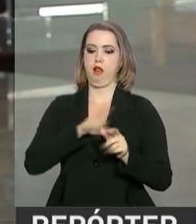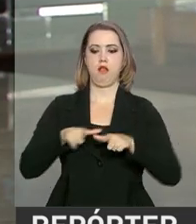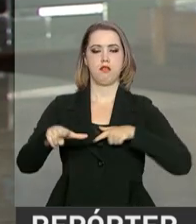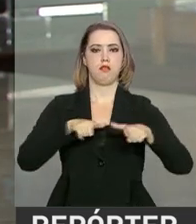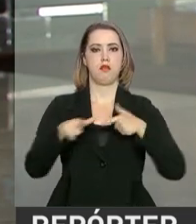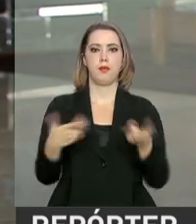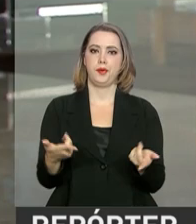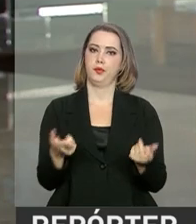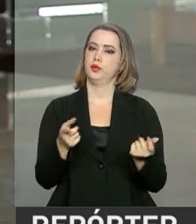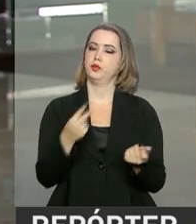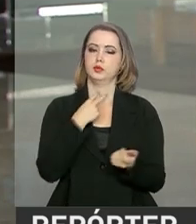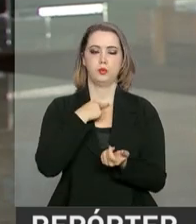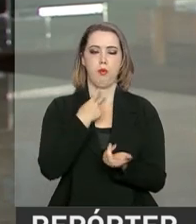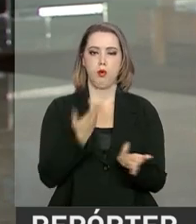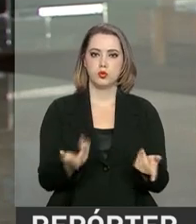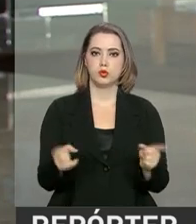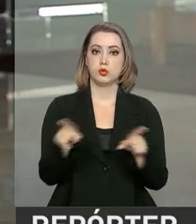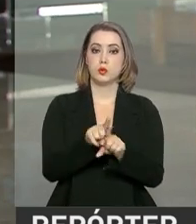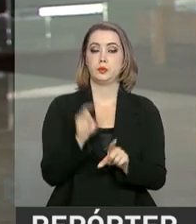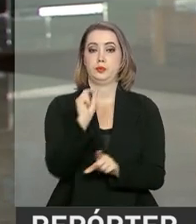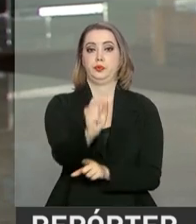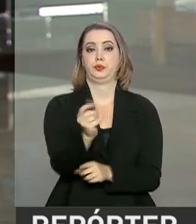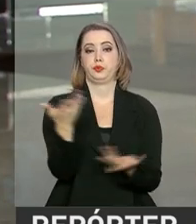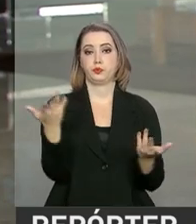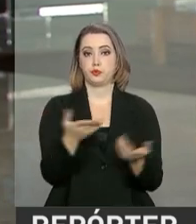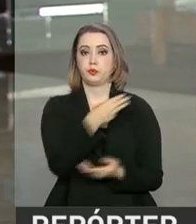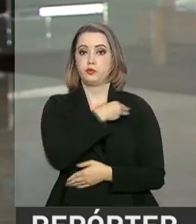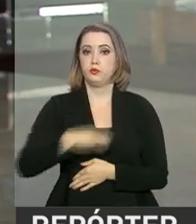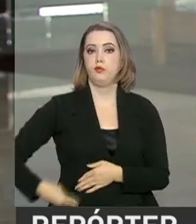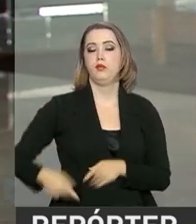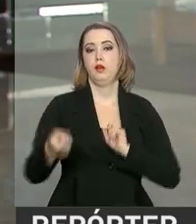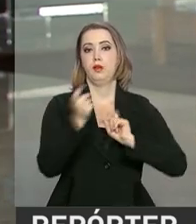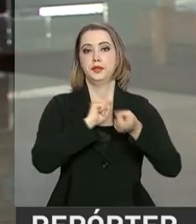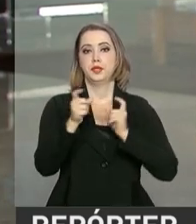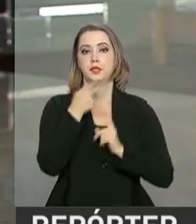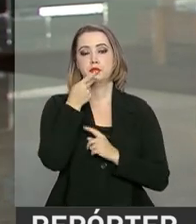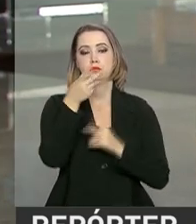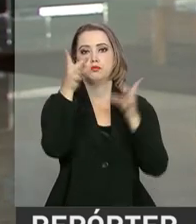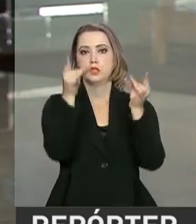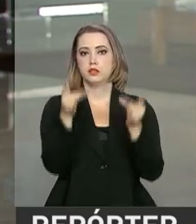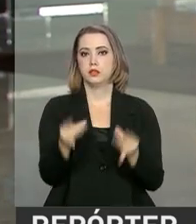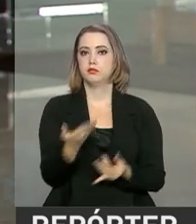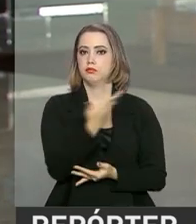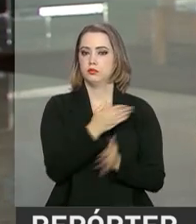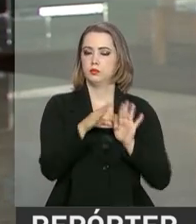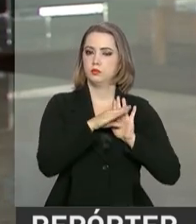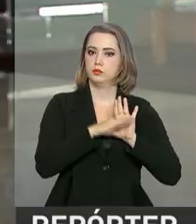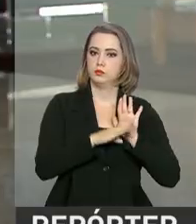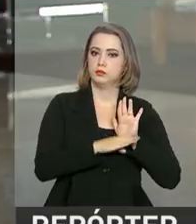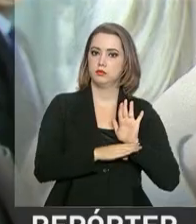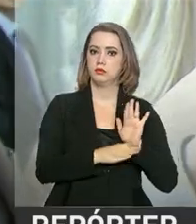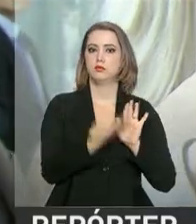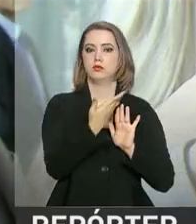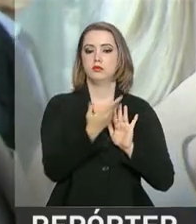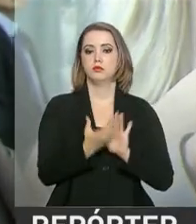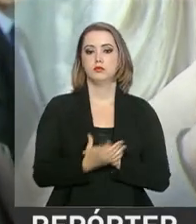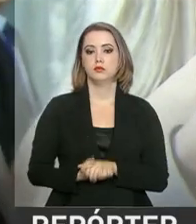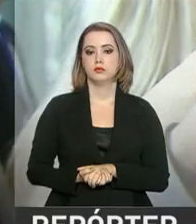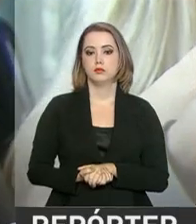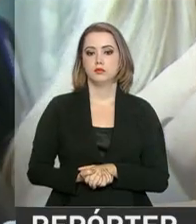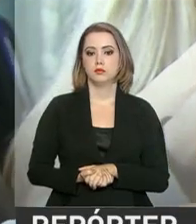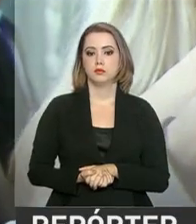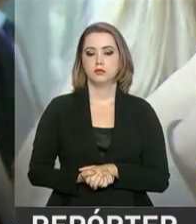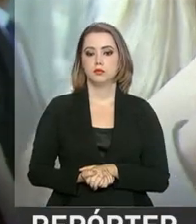o regime de recuperação fiscal. O ministro da Fazenda, Henrique Meirelles, deu mais detalhes sobre esse projeto. É